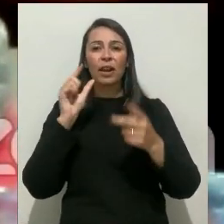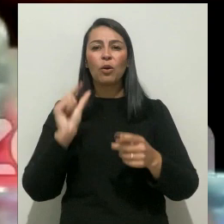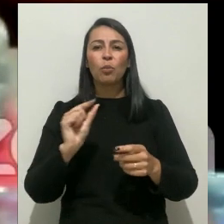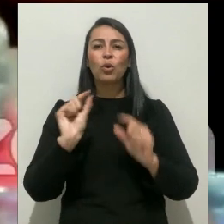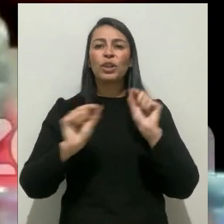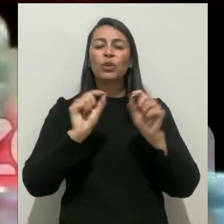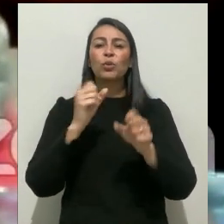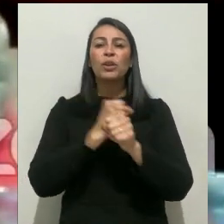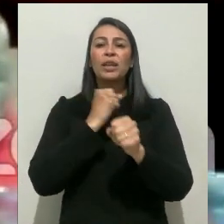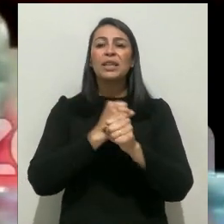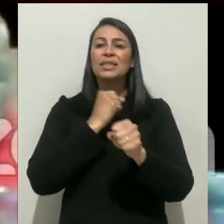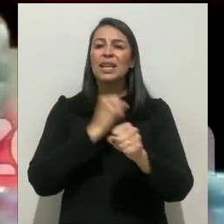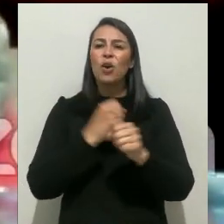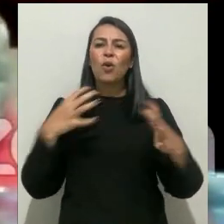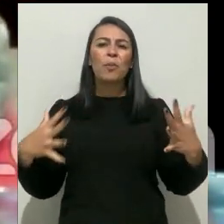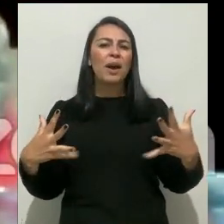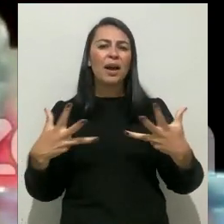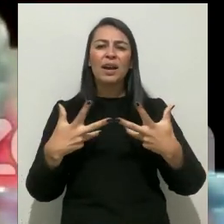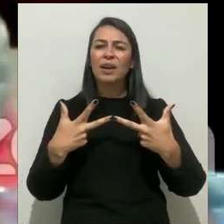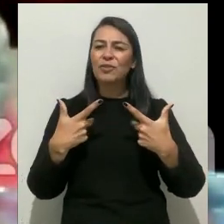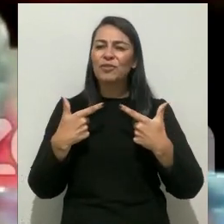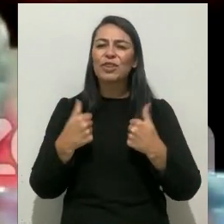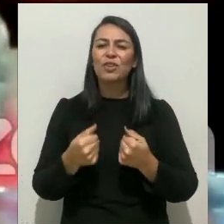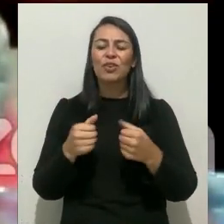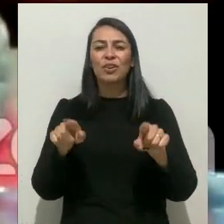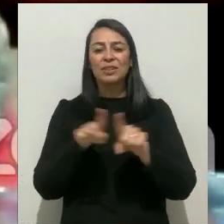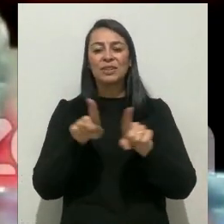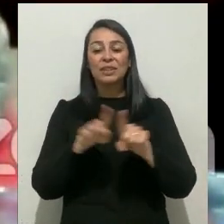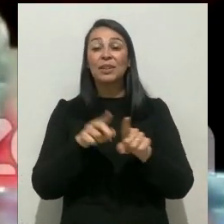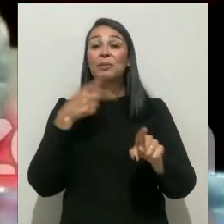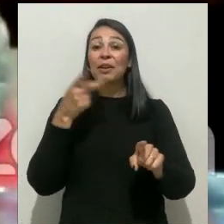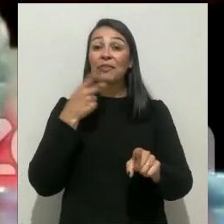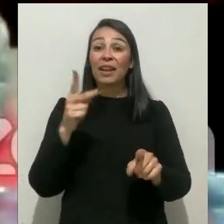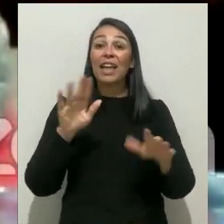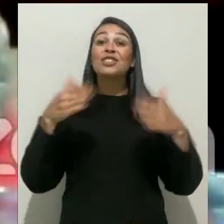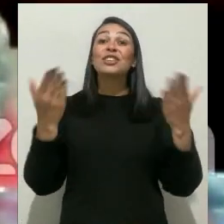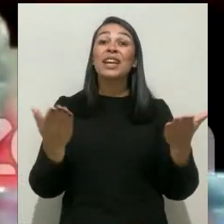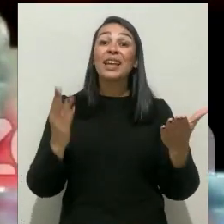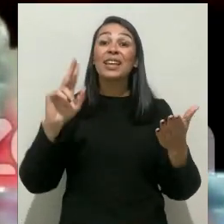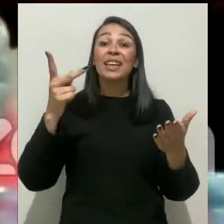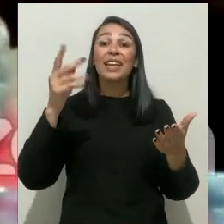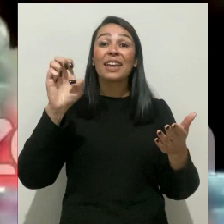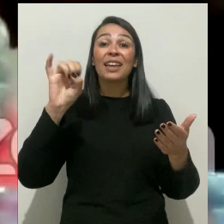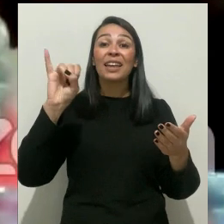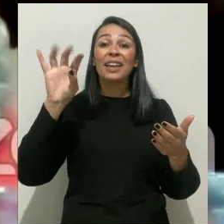obra extraordinária e, mais ainda, falar sobre o Heitor, né?